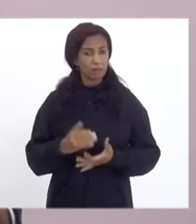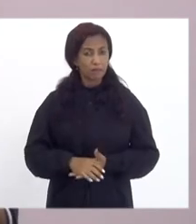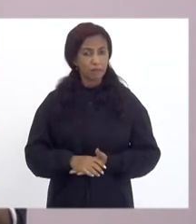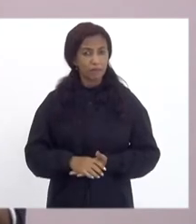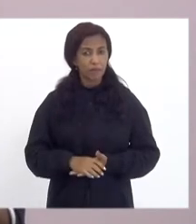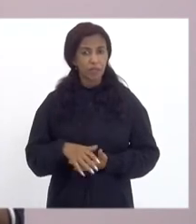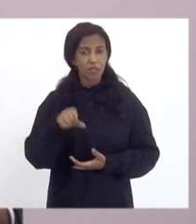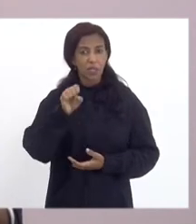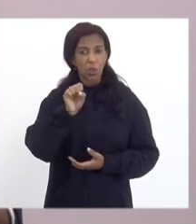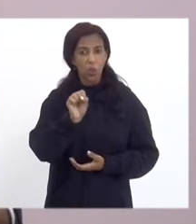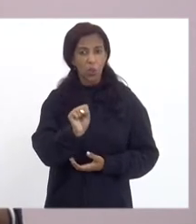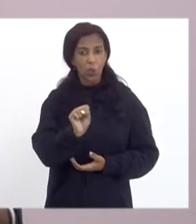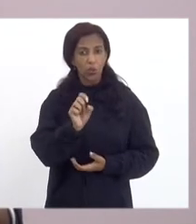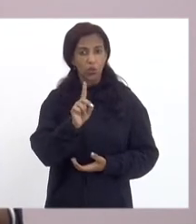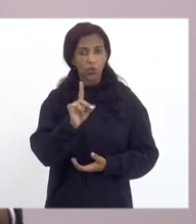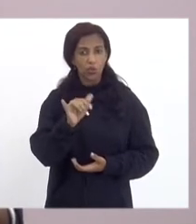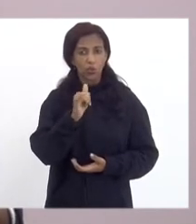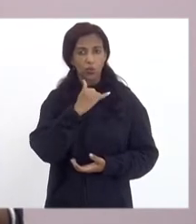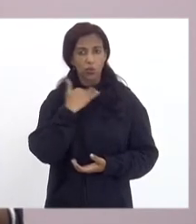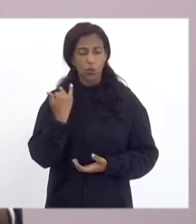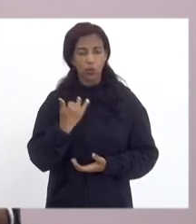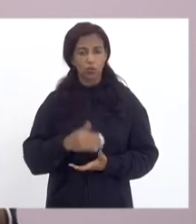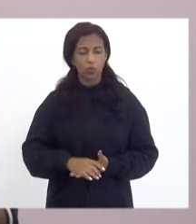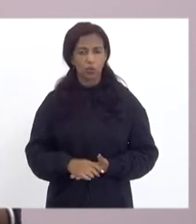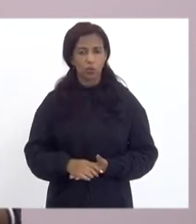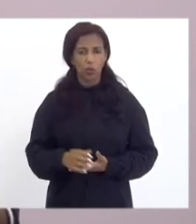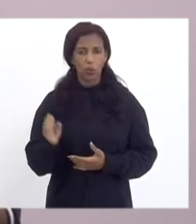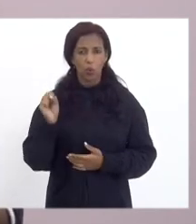Em 8 dias ele morreu.